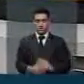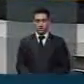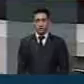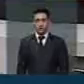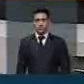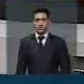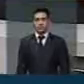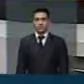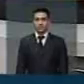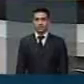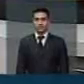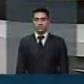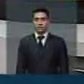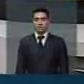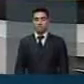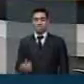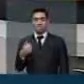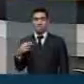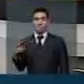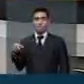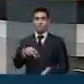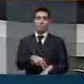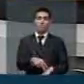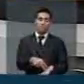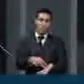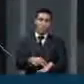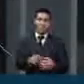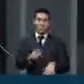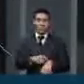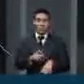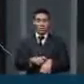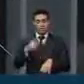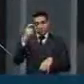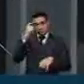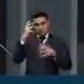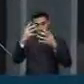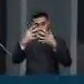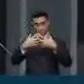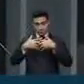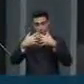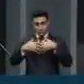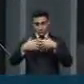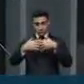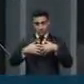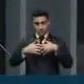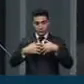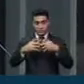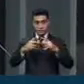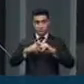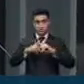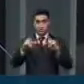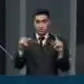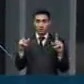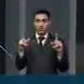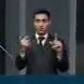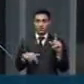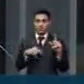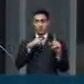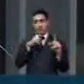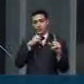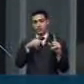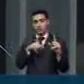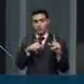primeiro, viemos aqui nesse momento, momento de reflexão, mas, sem sombra de dúvida,